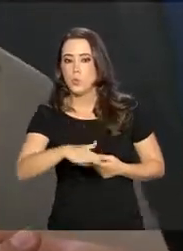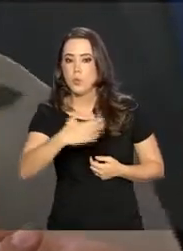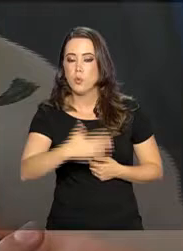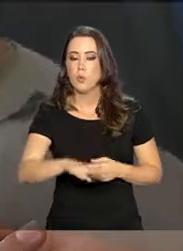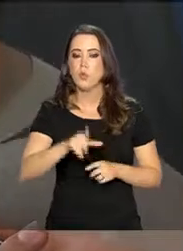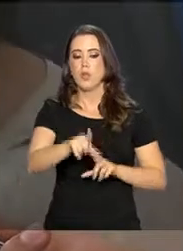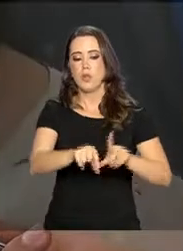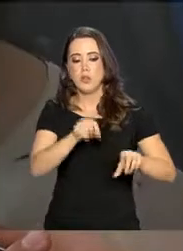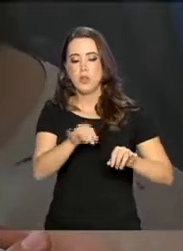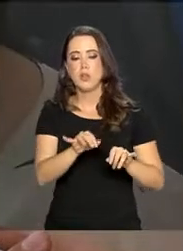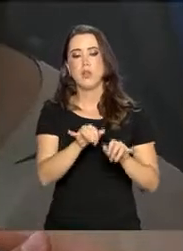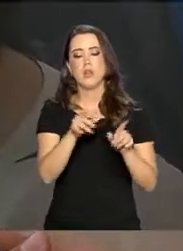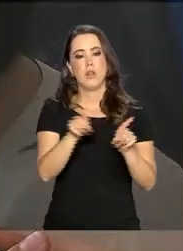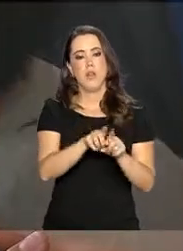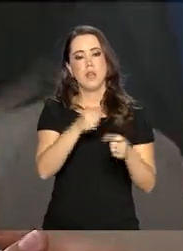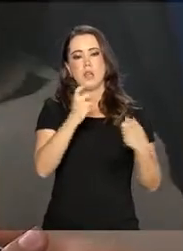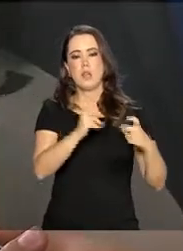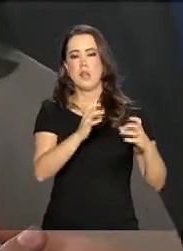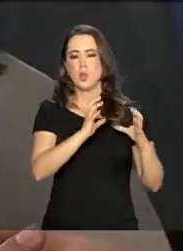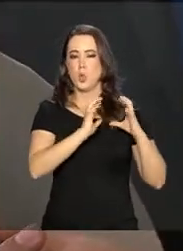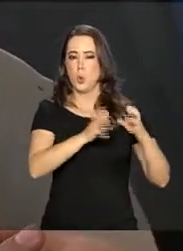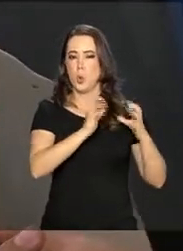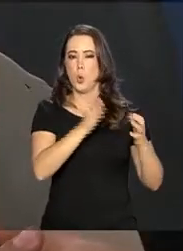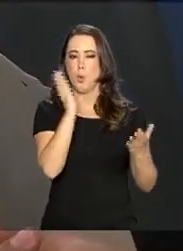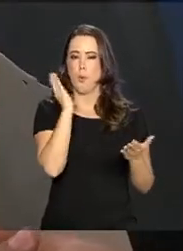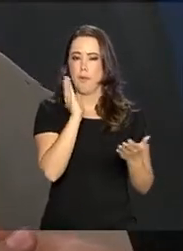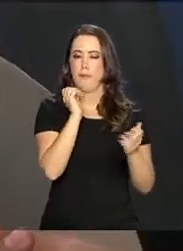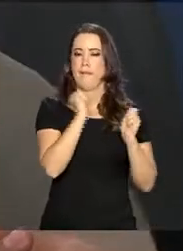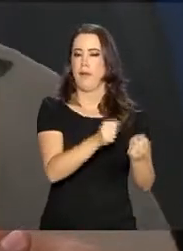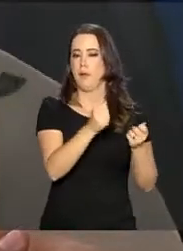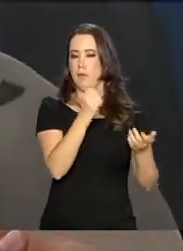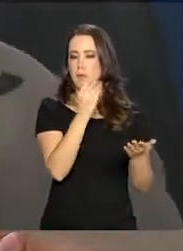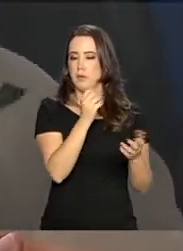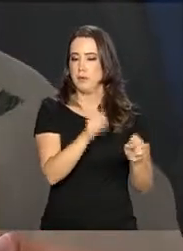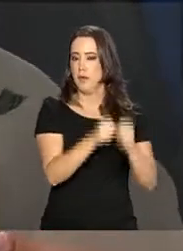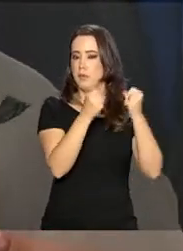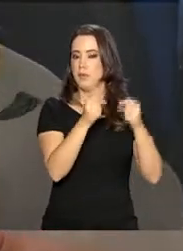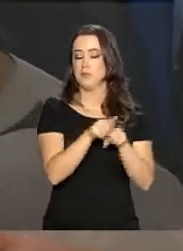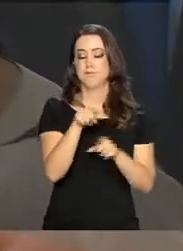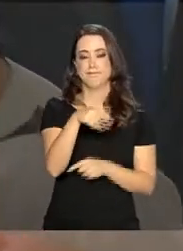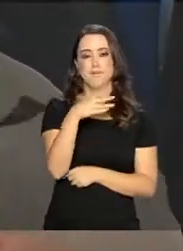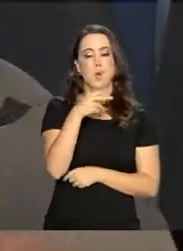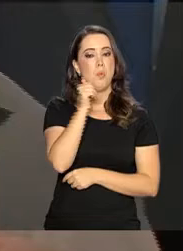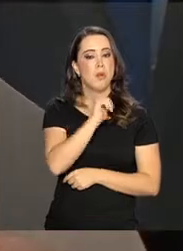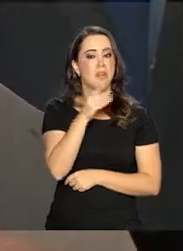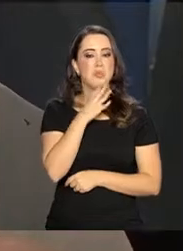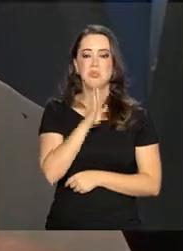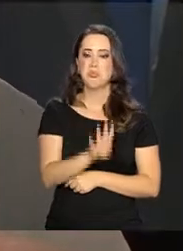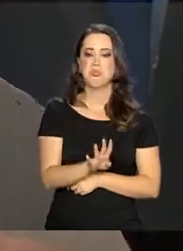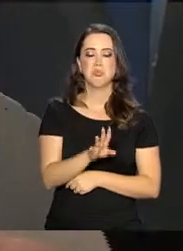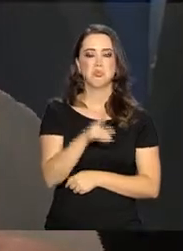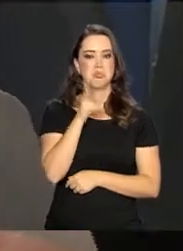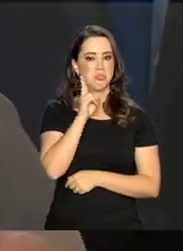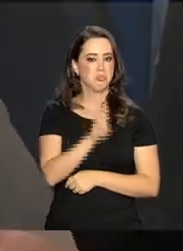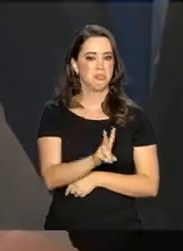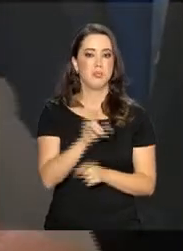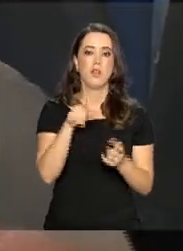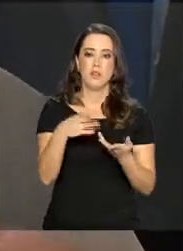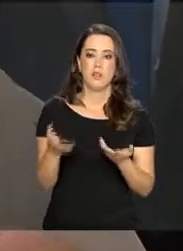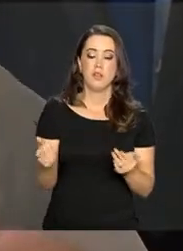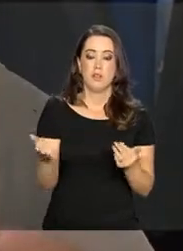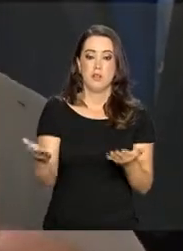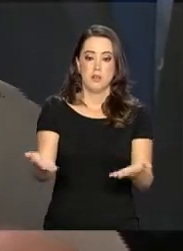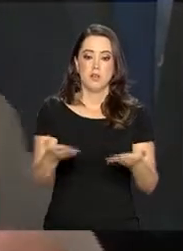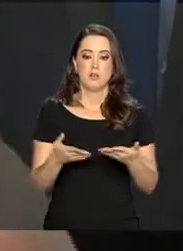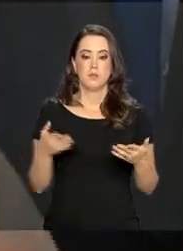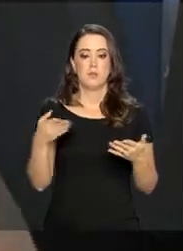catadora de siri, a quebradora de coco. Essas mulheres que estão anônimas e invisíveis, elas virão para o protagonismo nessa pasta.